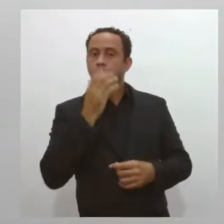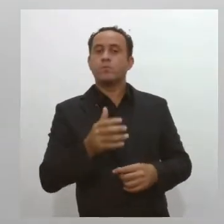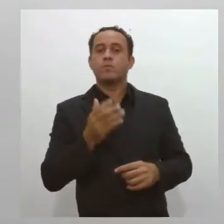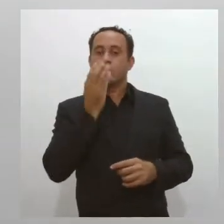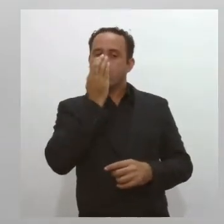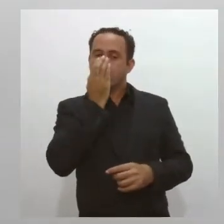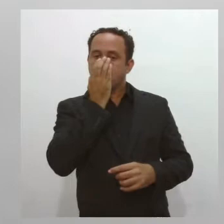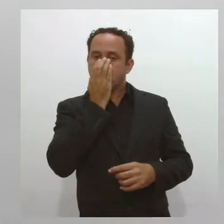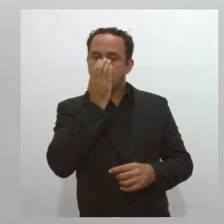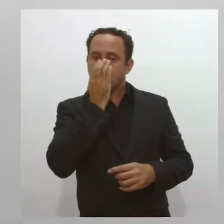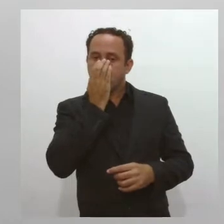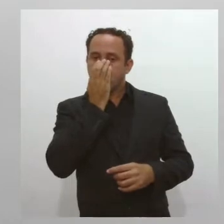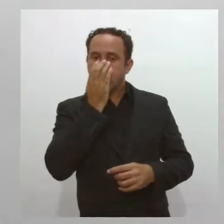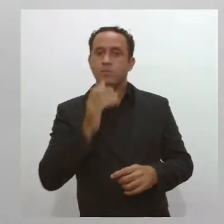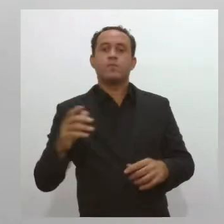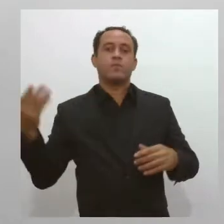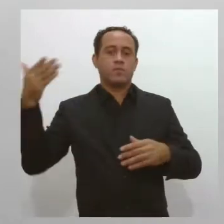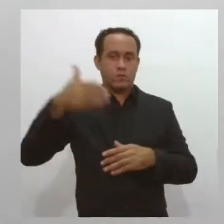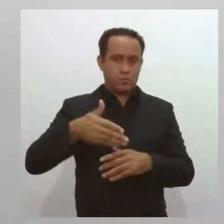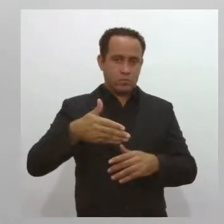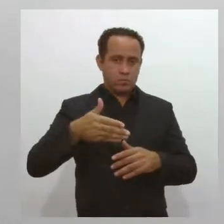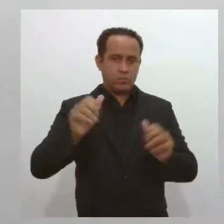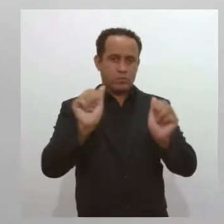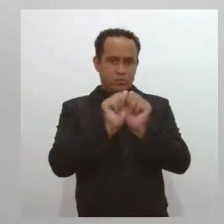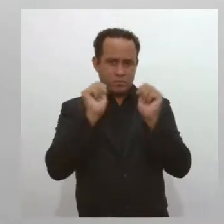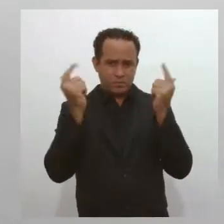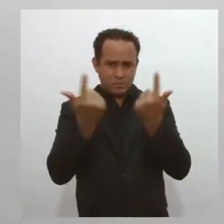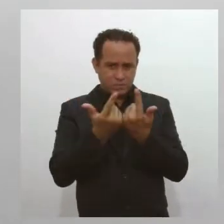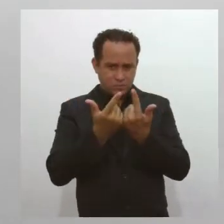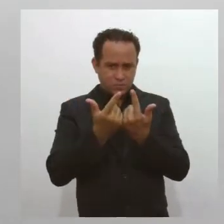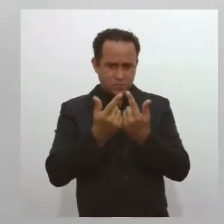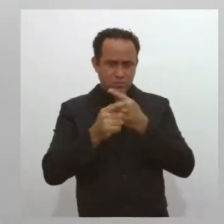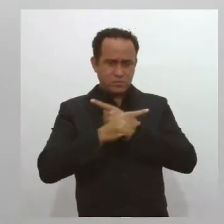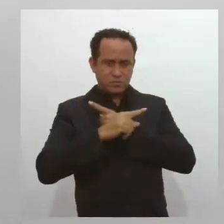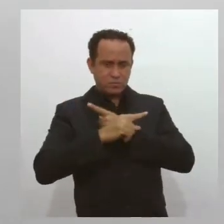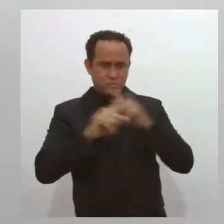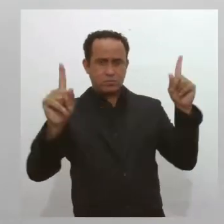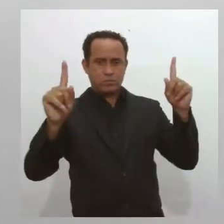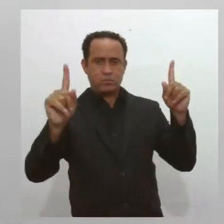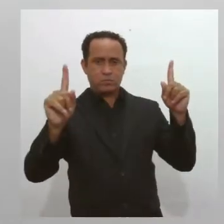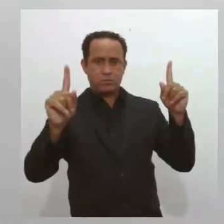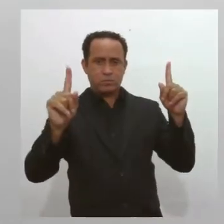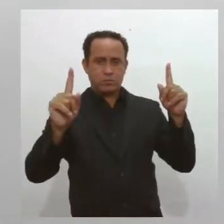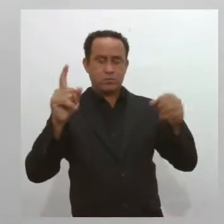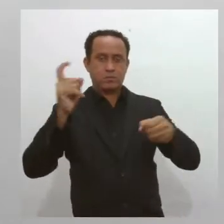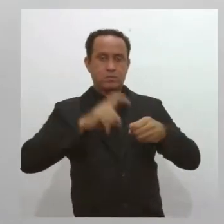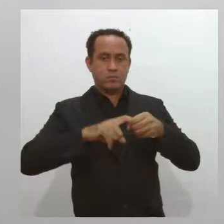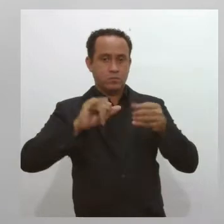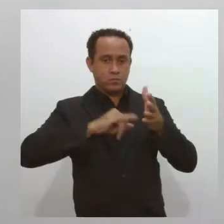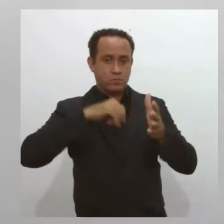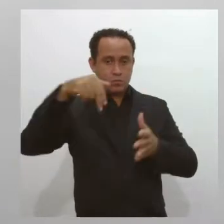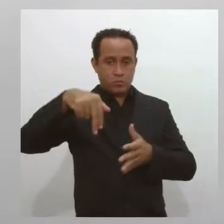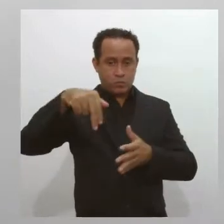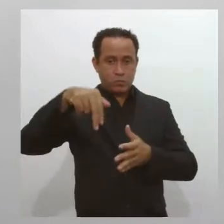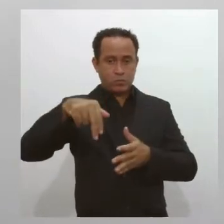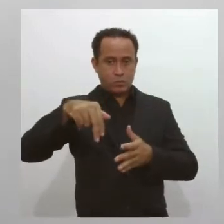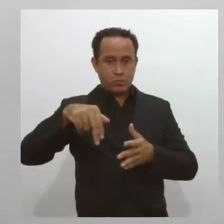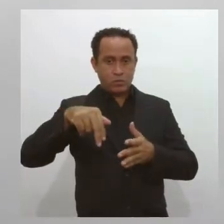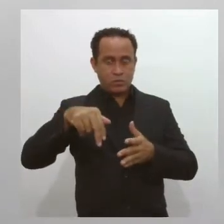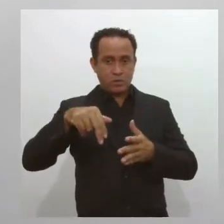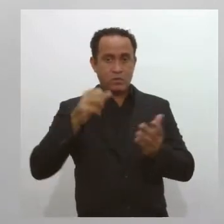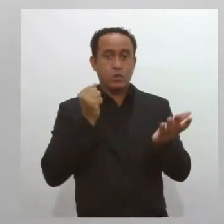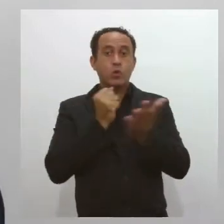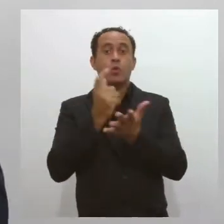trouxemos à tribuna da casa a nossa indignação com o Consórcio Nordeste. Consórcio esse que deixou os sergipanos na mão ano